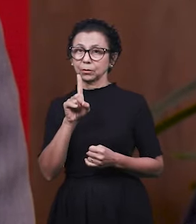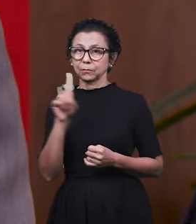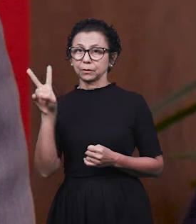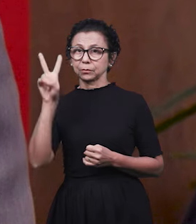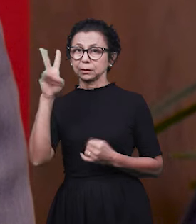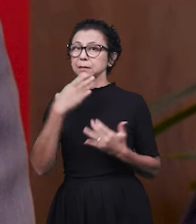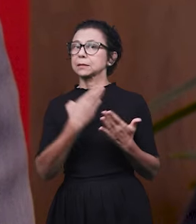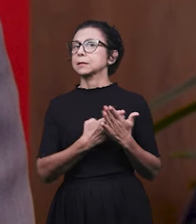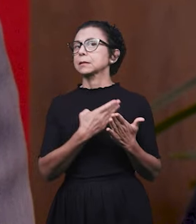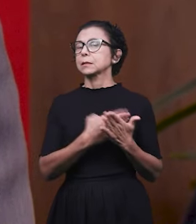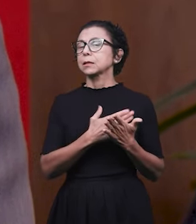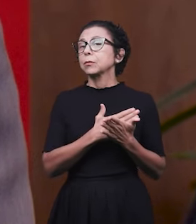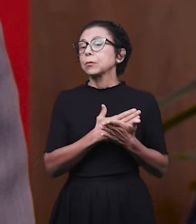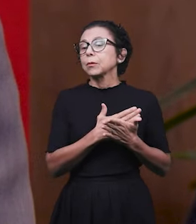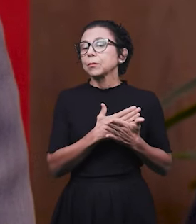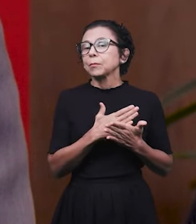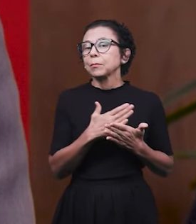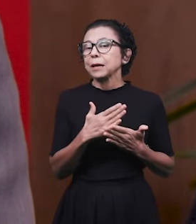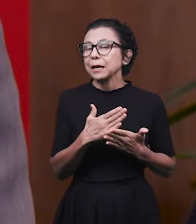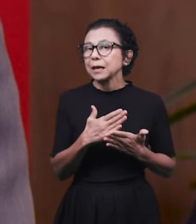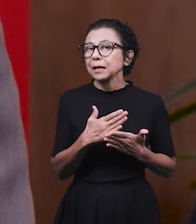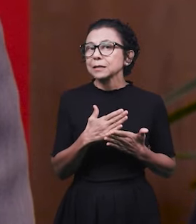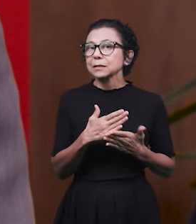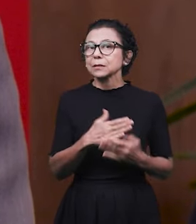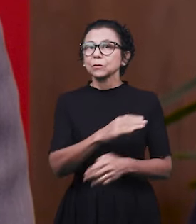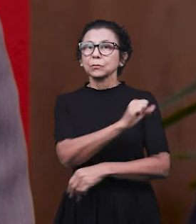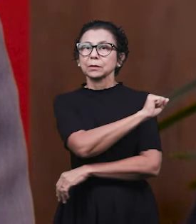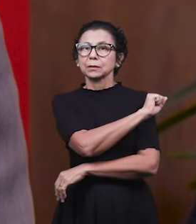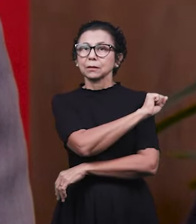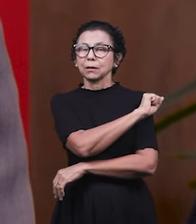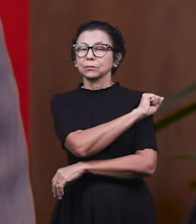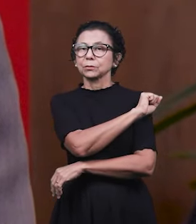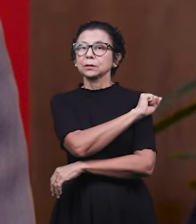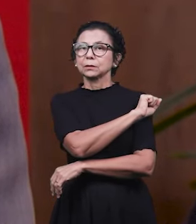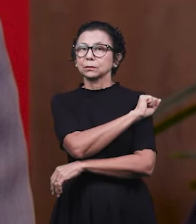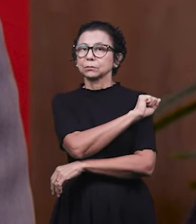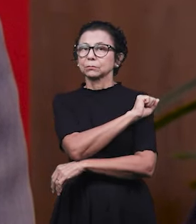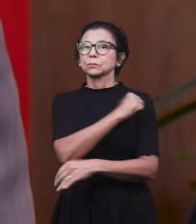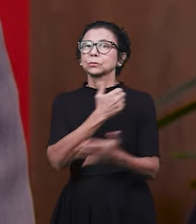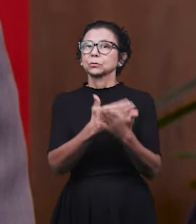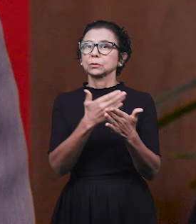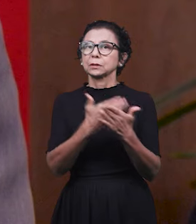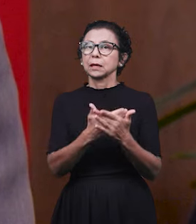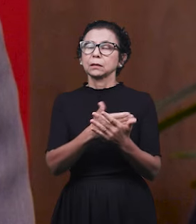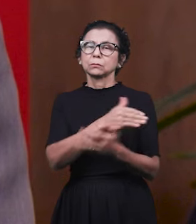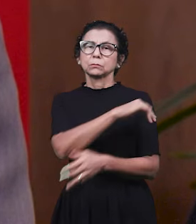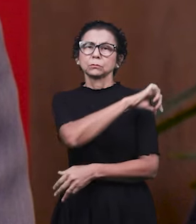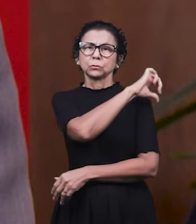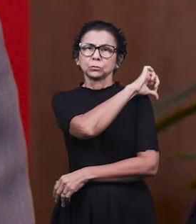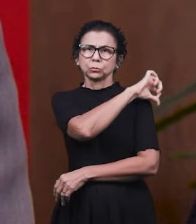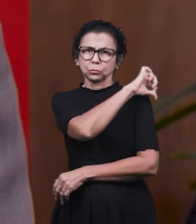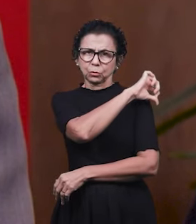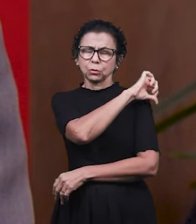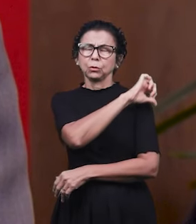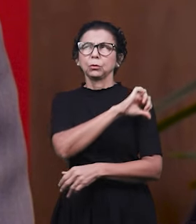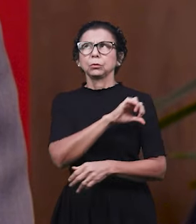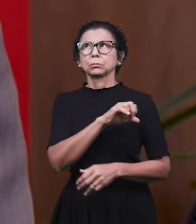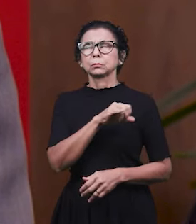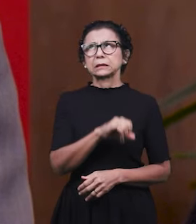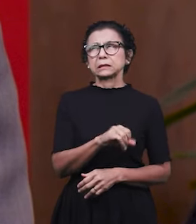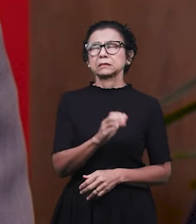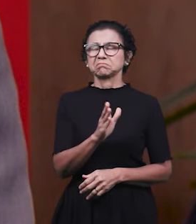seus estudos e comece a estudar no 8º ano. Aí quando você chegar no seu 9º ano, e se porventura ali você